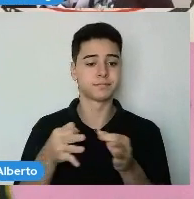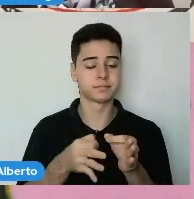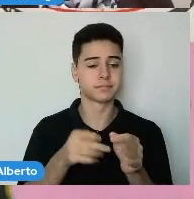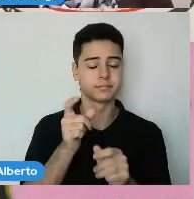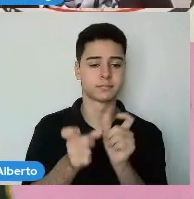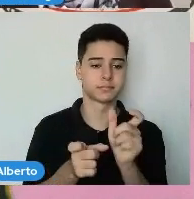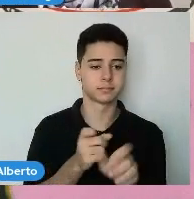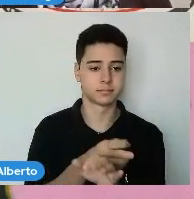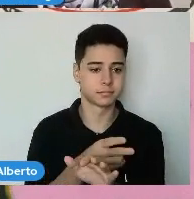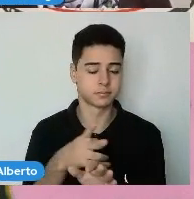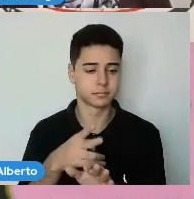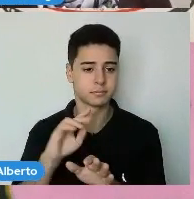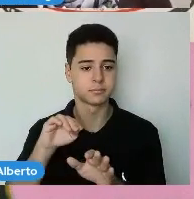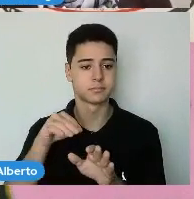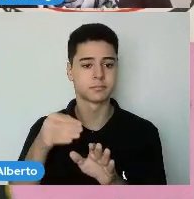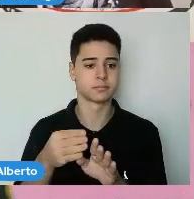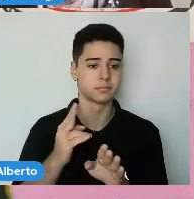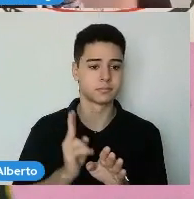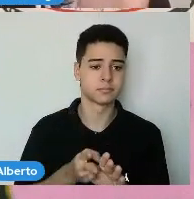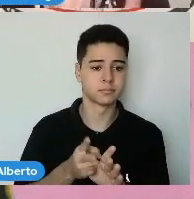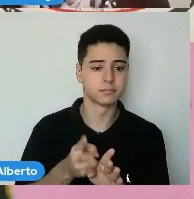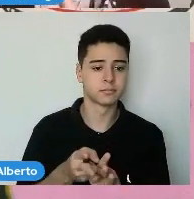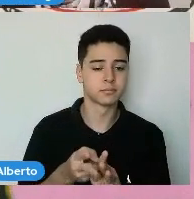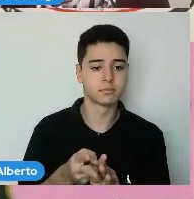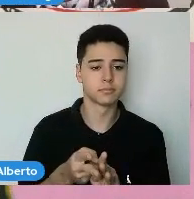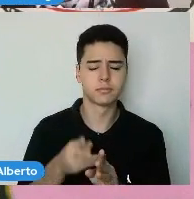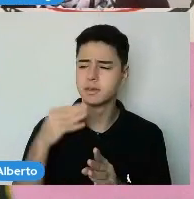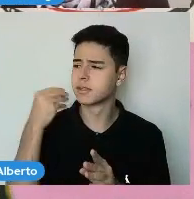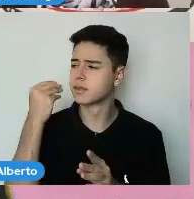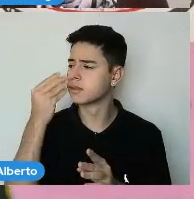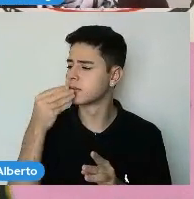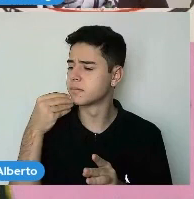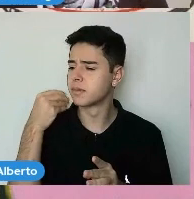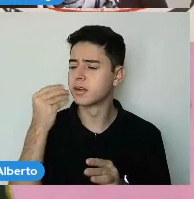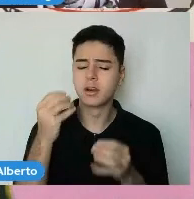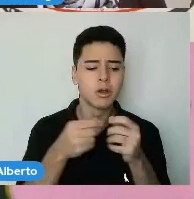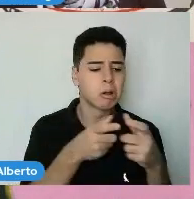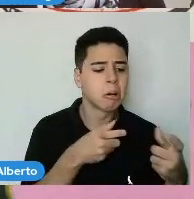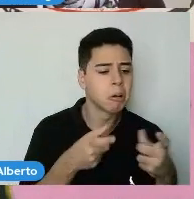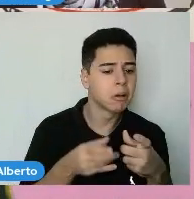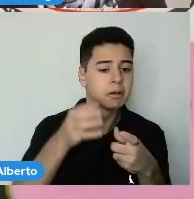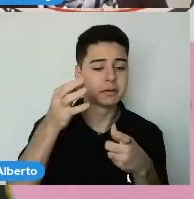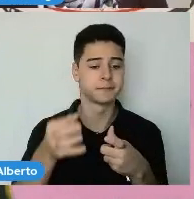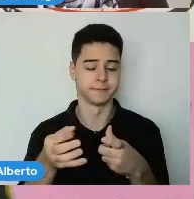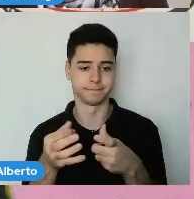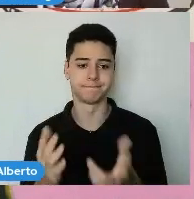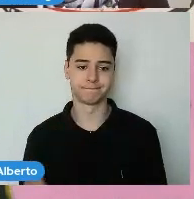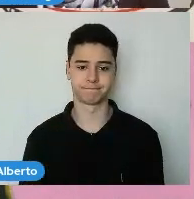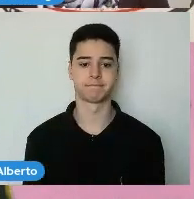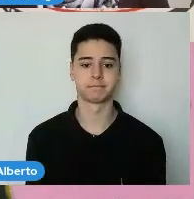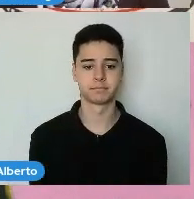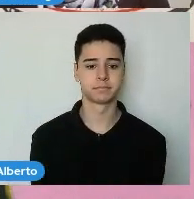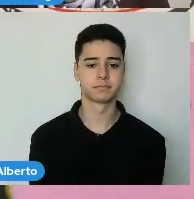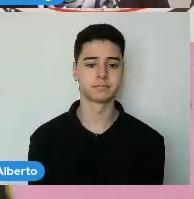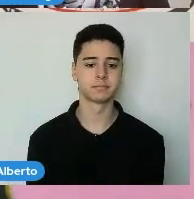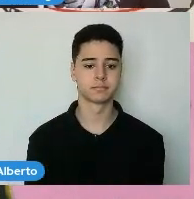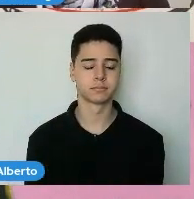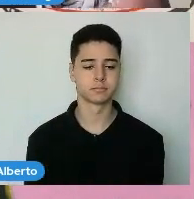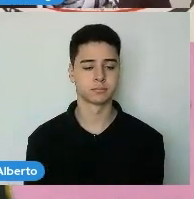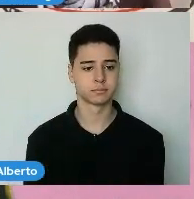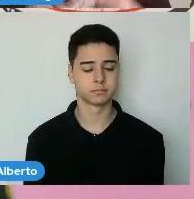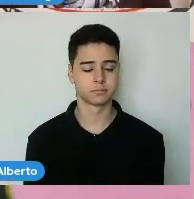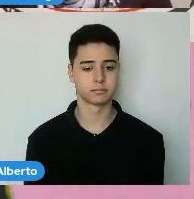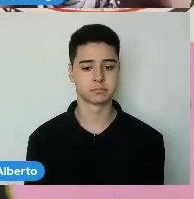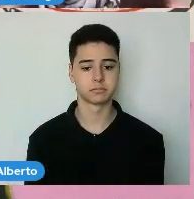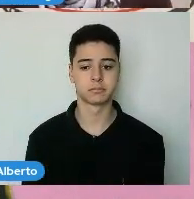público que vai experimentar aquele espaço, né, e aquela obra. Então, assim, não